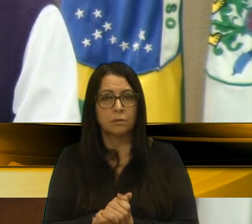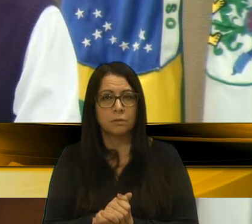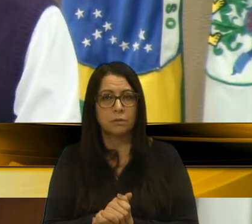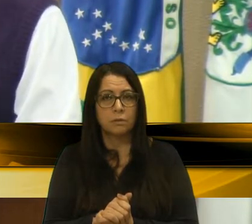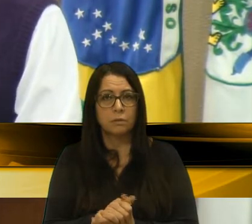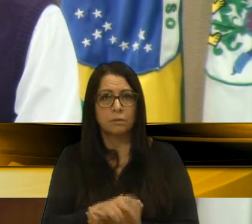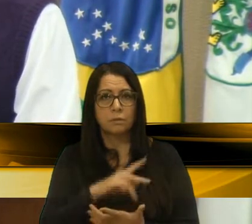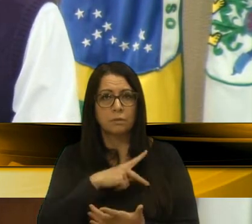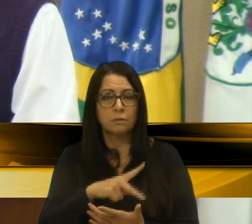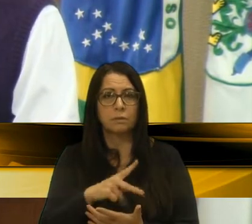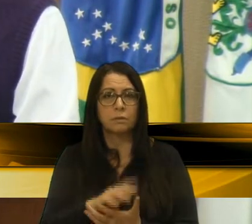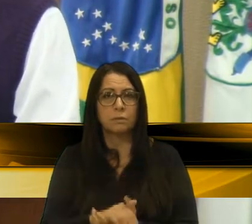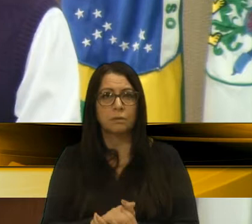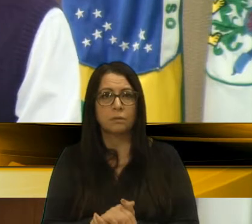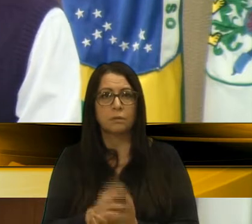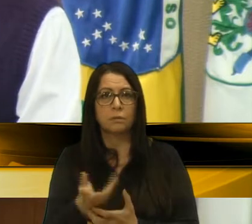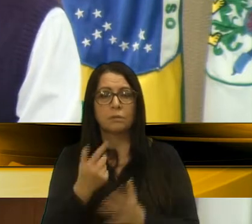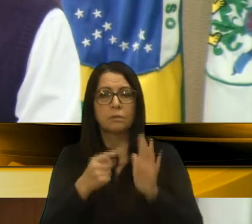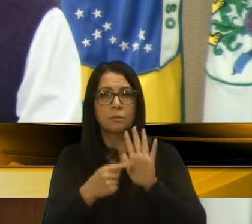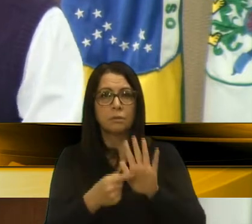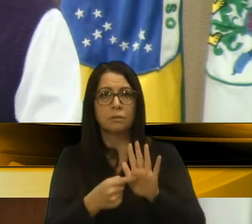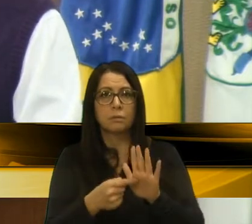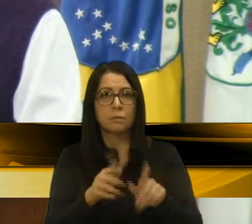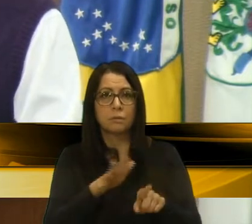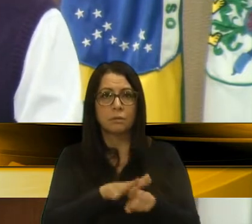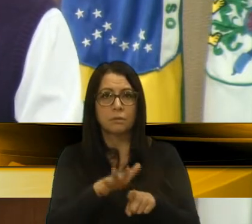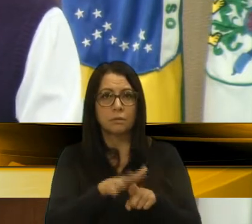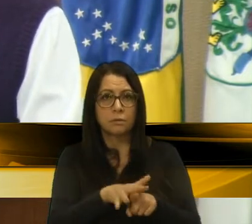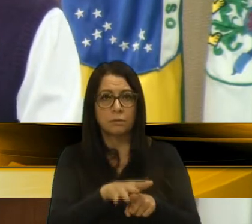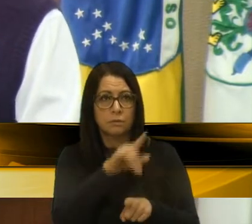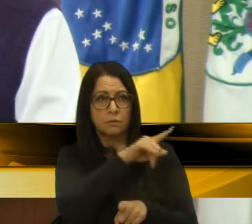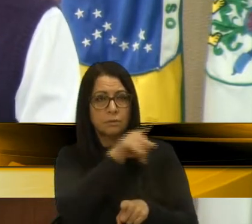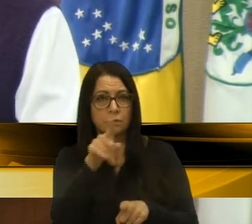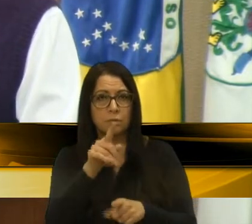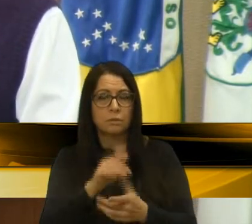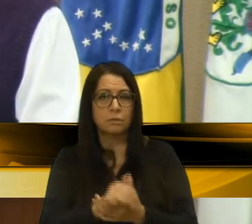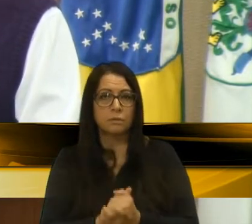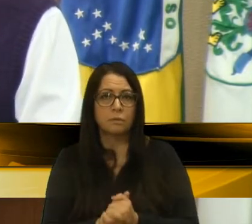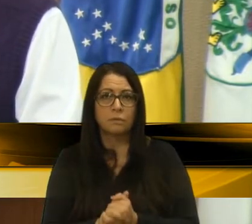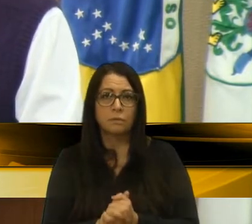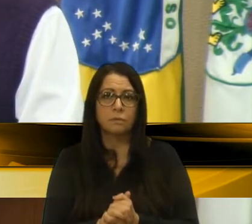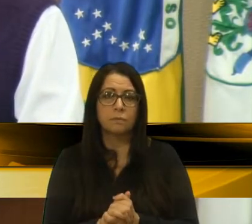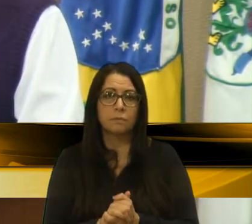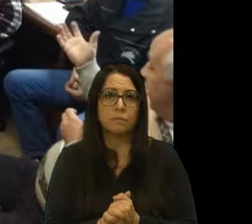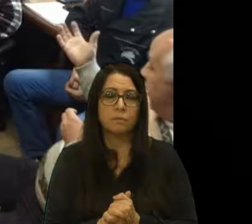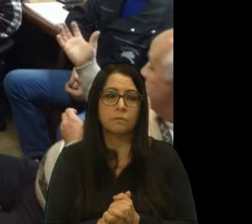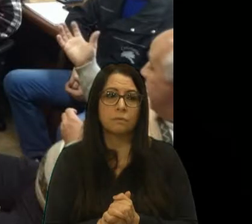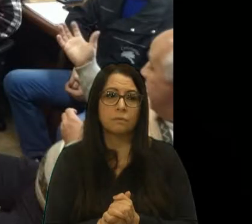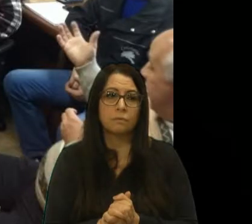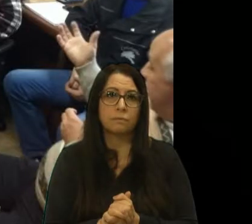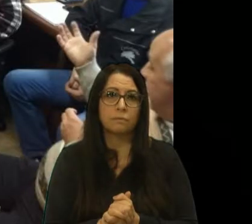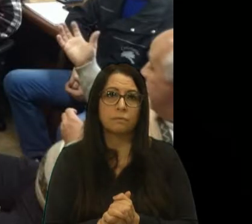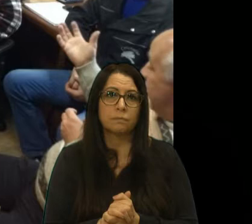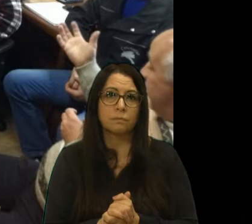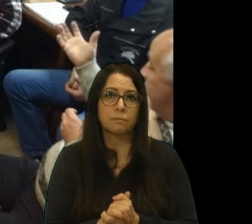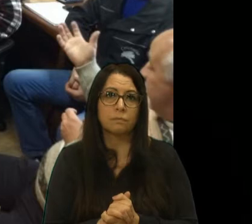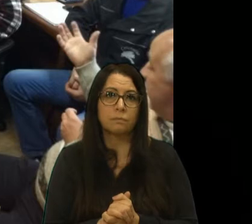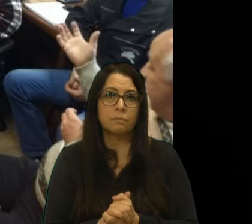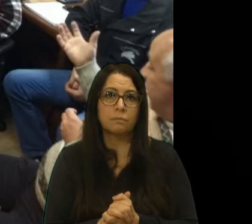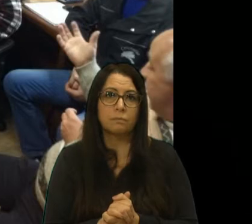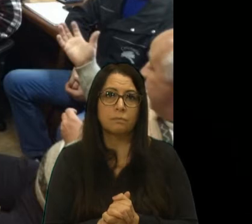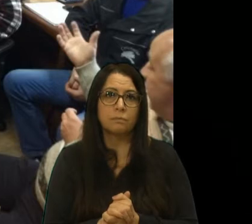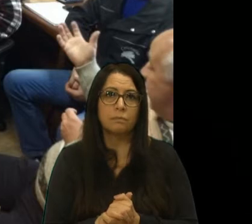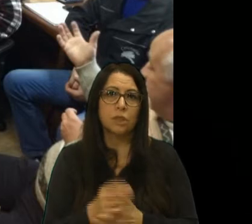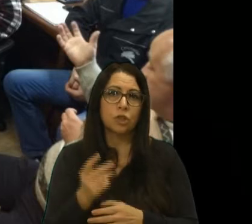Senhor presidente, eu quero trazer aqui uma demanda, pelo qual vocês estão vendo, aí, de longa